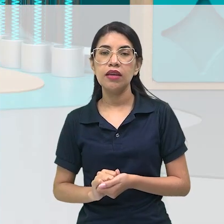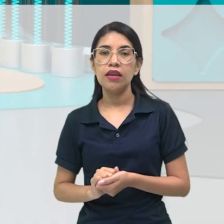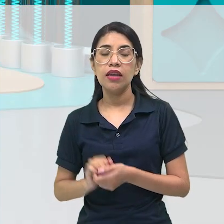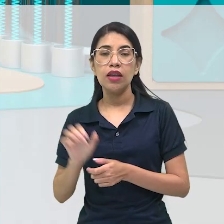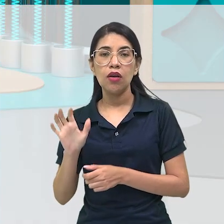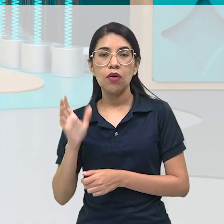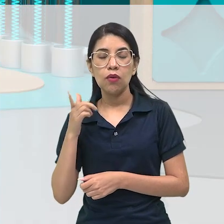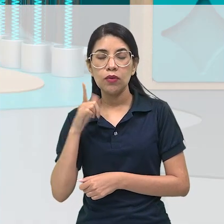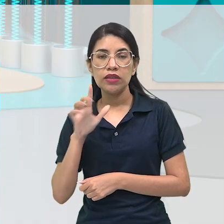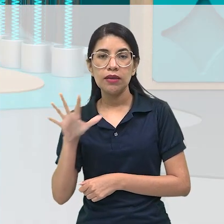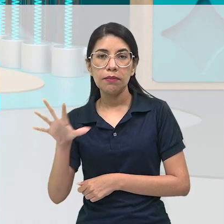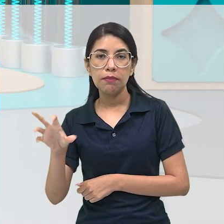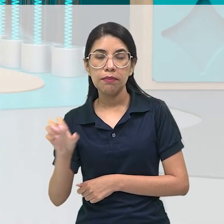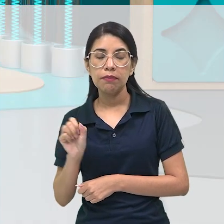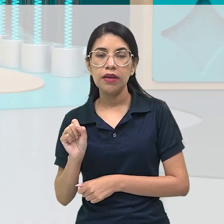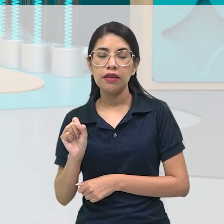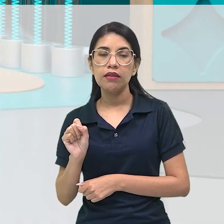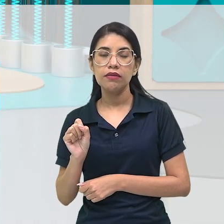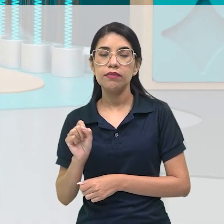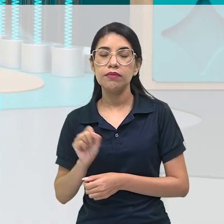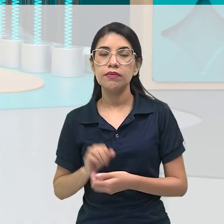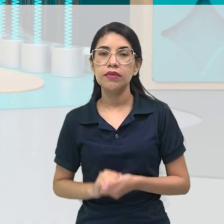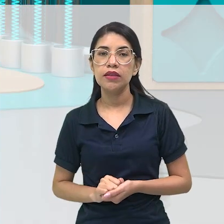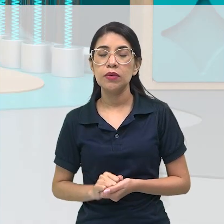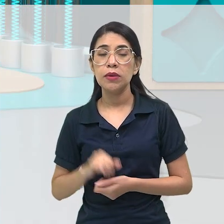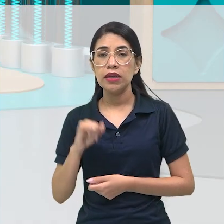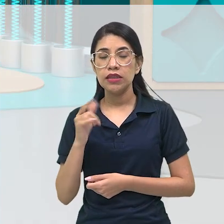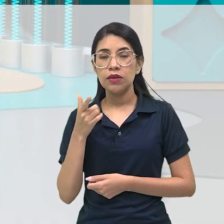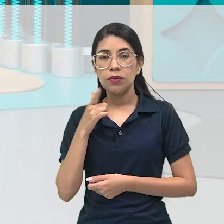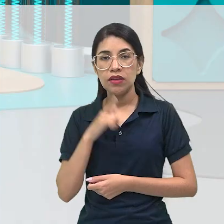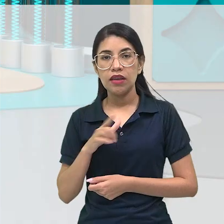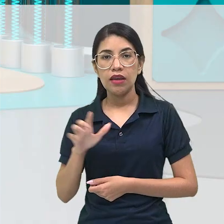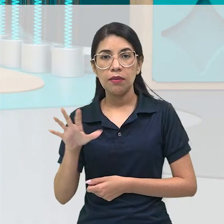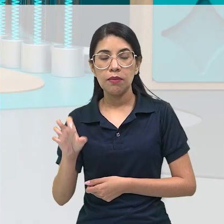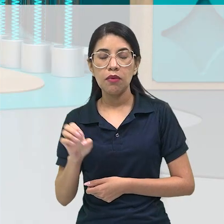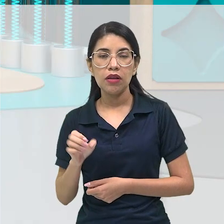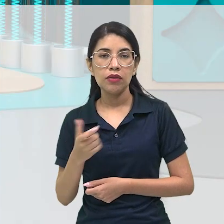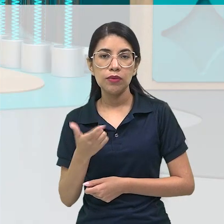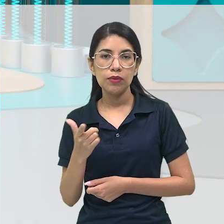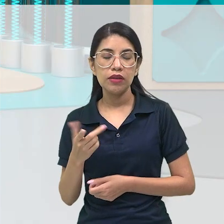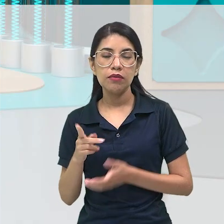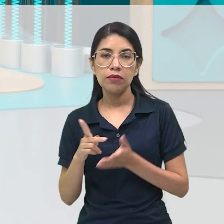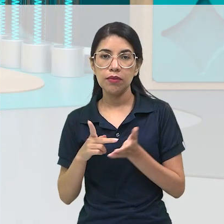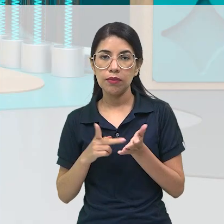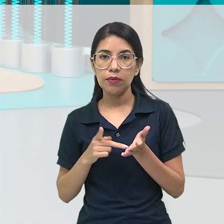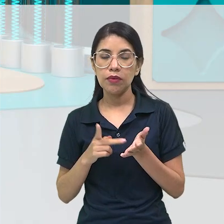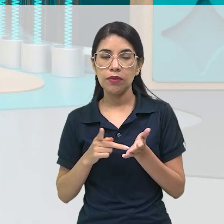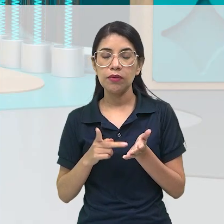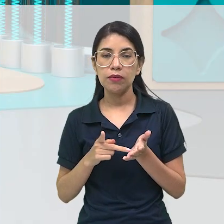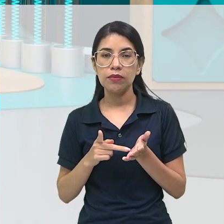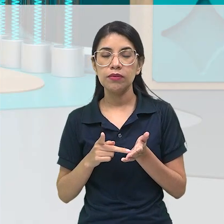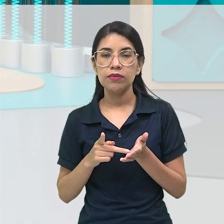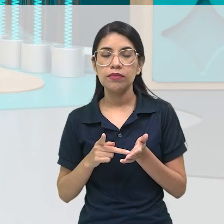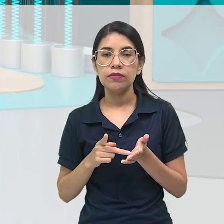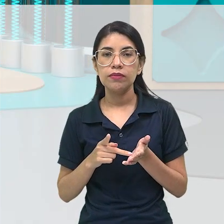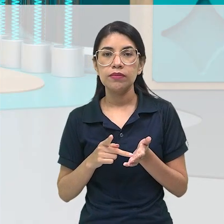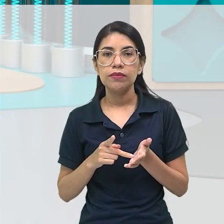consiga pegar essa bola. Tá? Quando eles fazem isso, não acontece pontuação